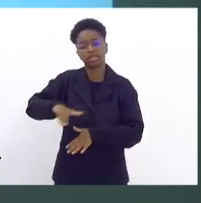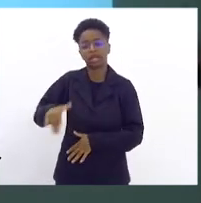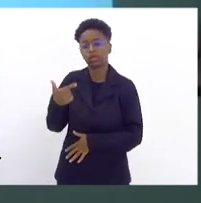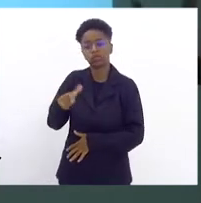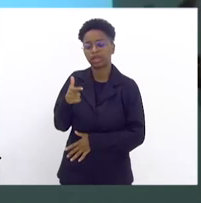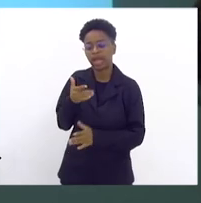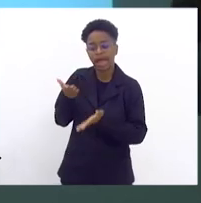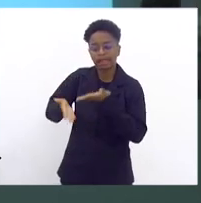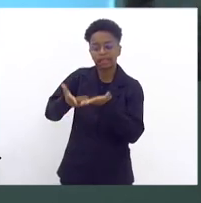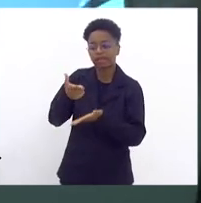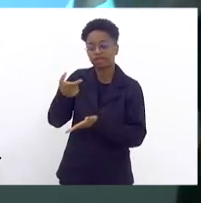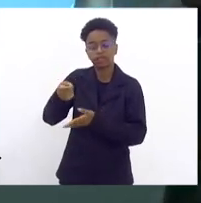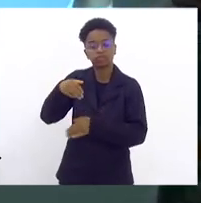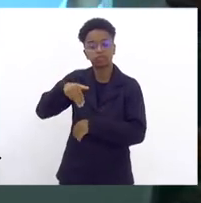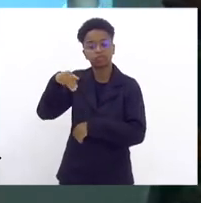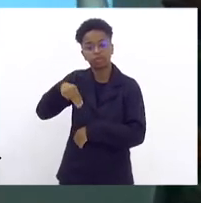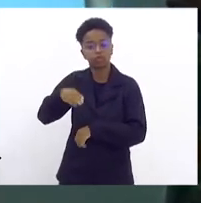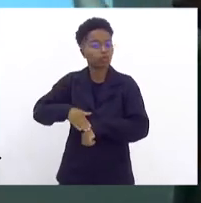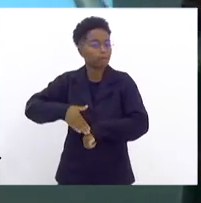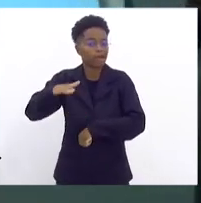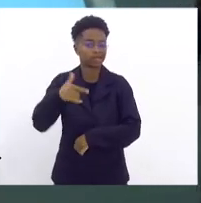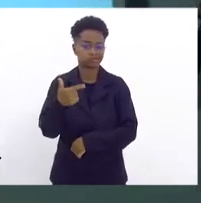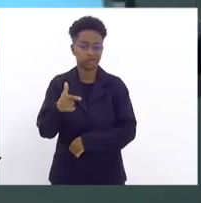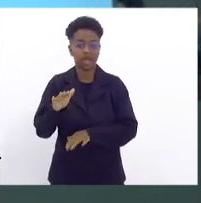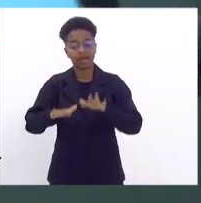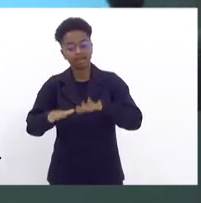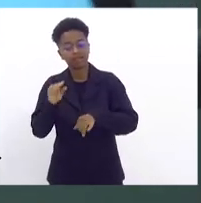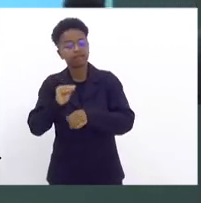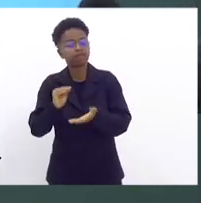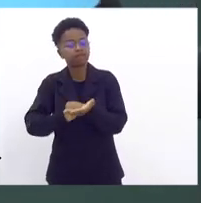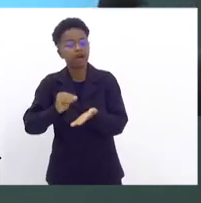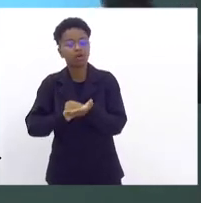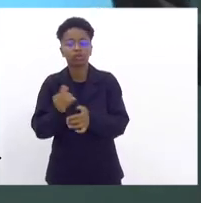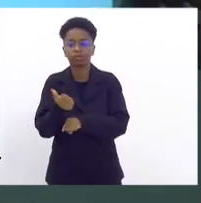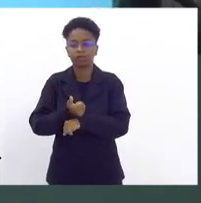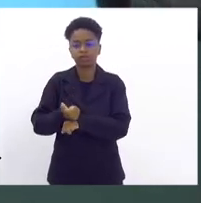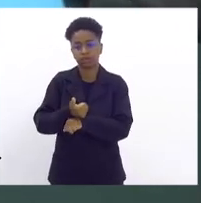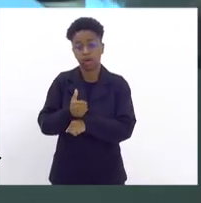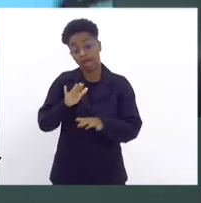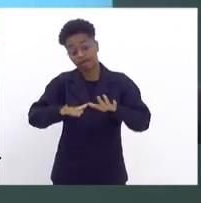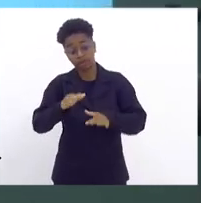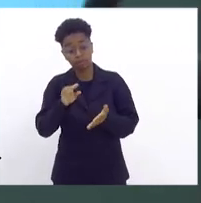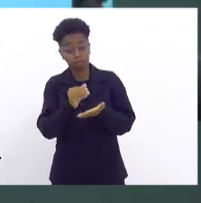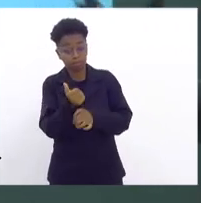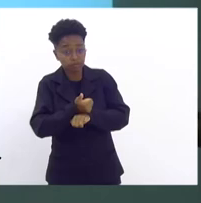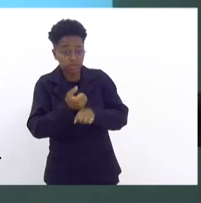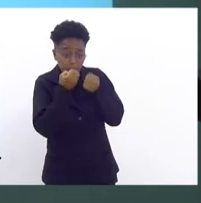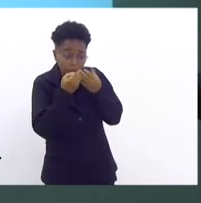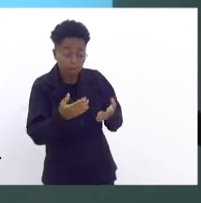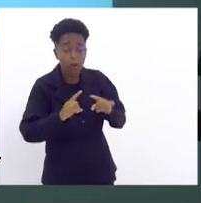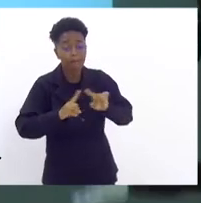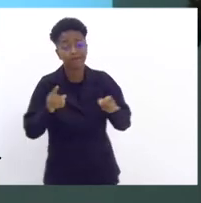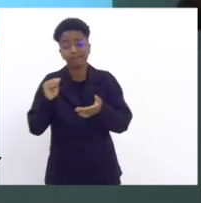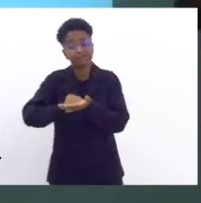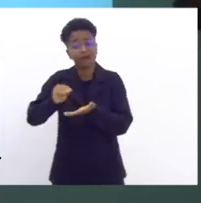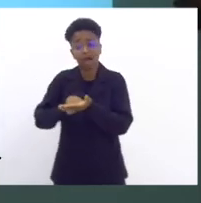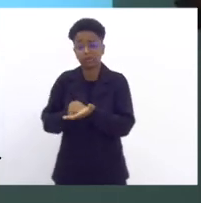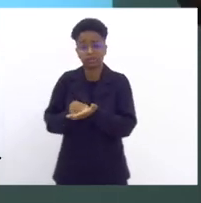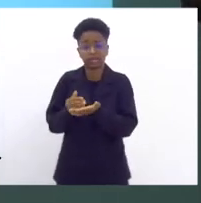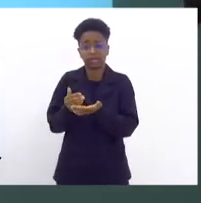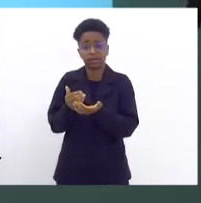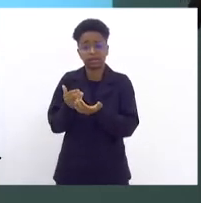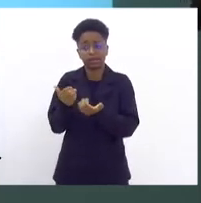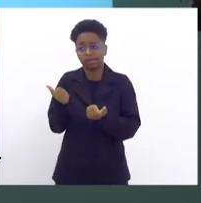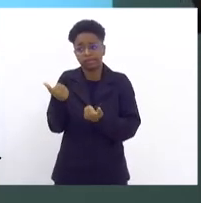minutos não é digno não tem ali não tem um profissional às vezes é muito competente mas o espaço e os recursos não não garantem